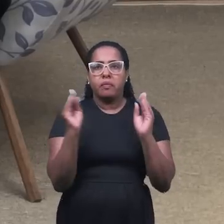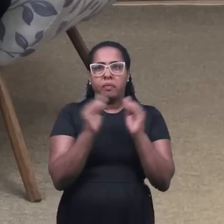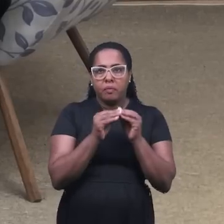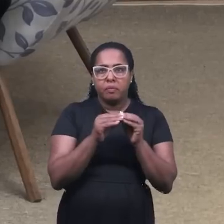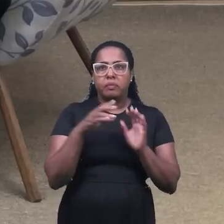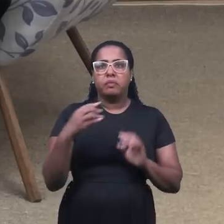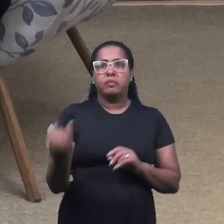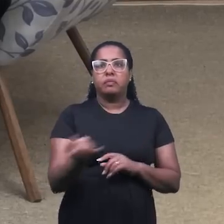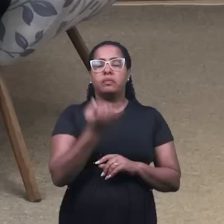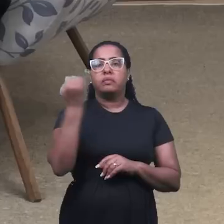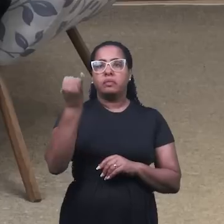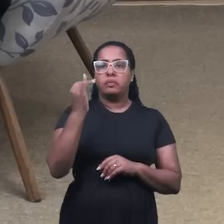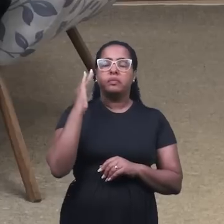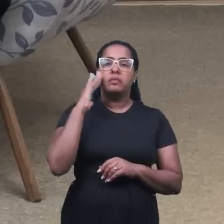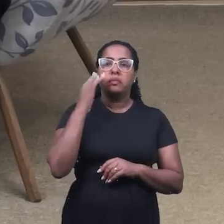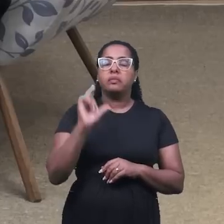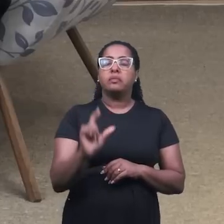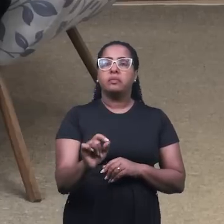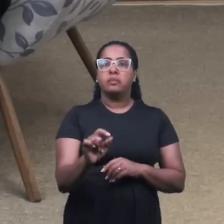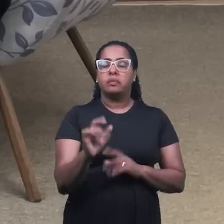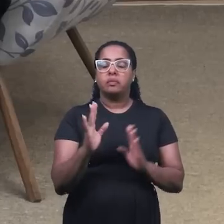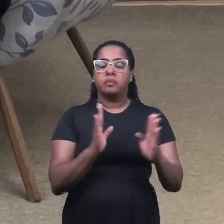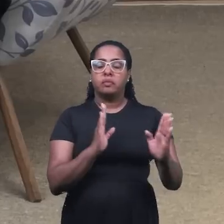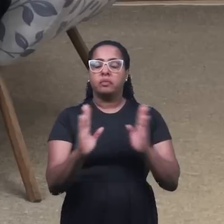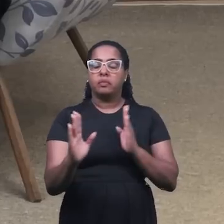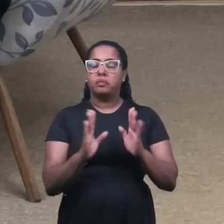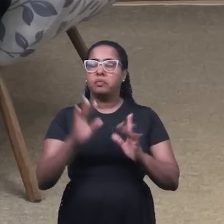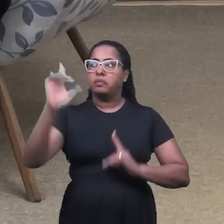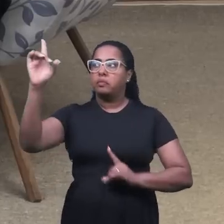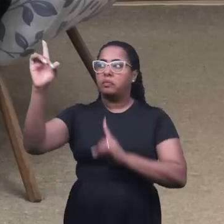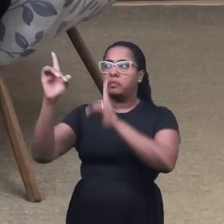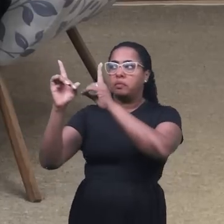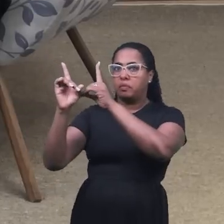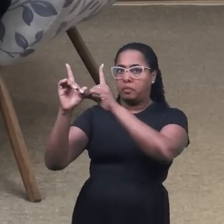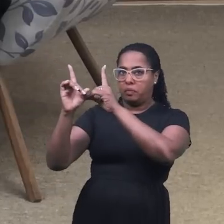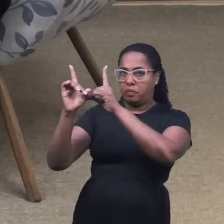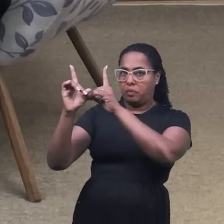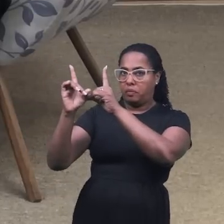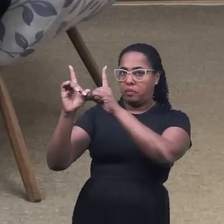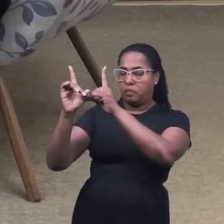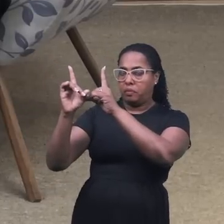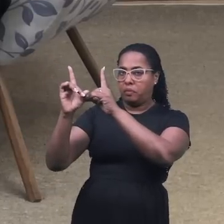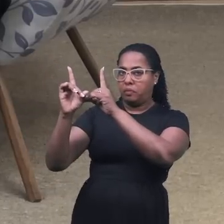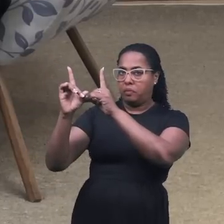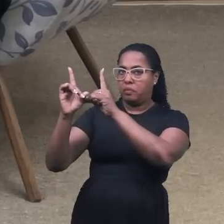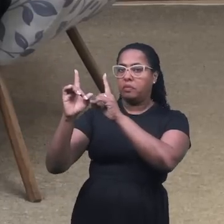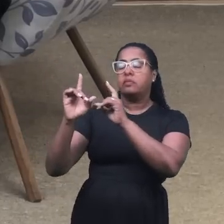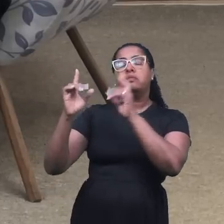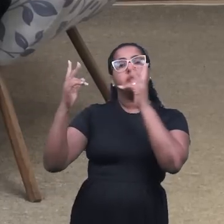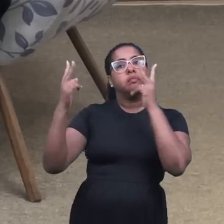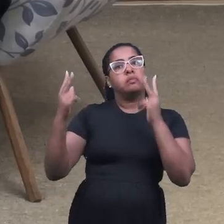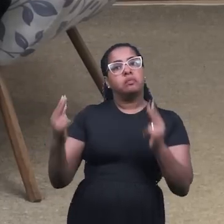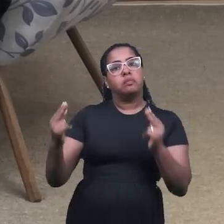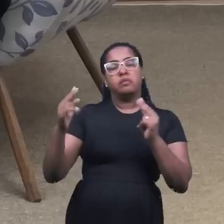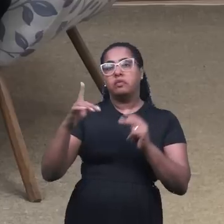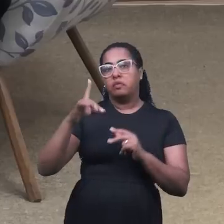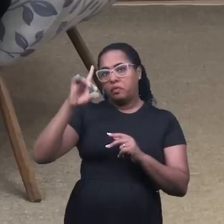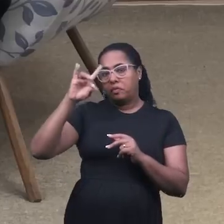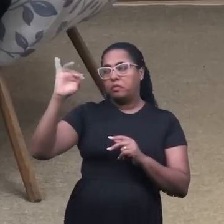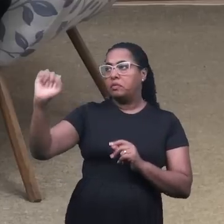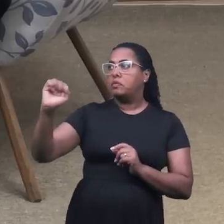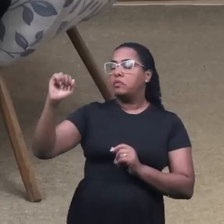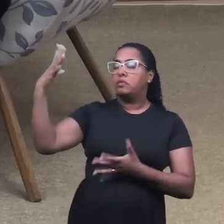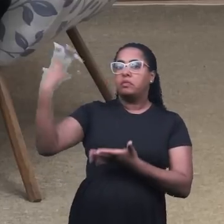a Igreja entender que o momento do encontro da Igreja com o noivo vai ser exatamente no dia do arrebatamento.